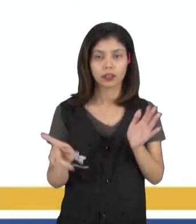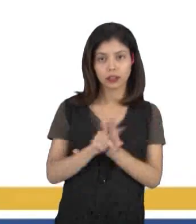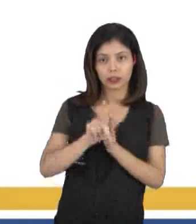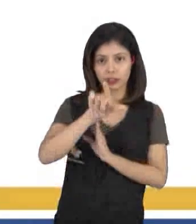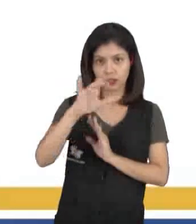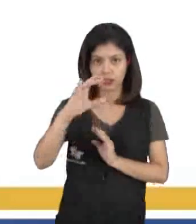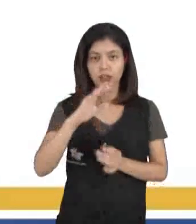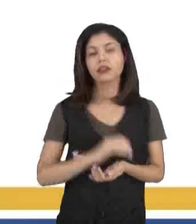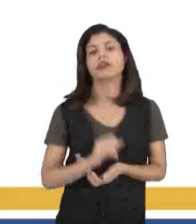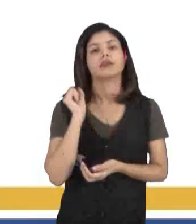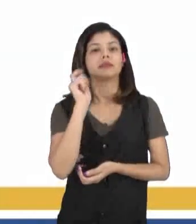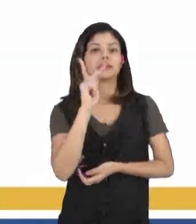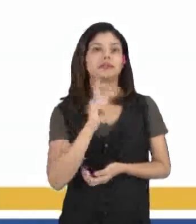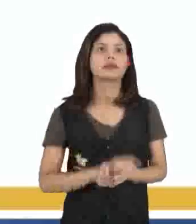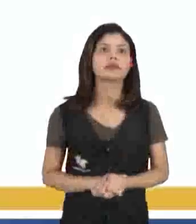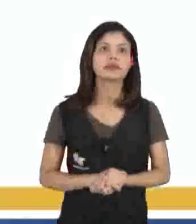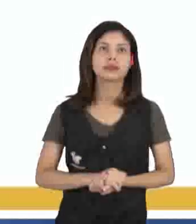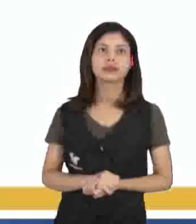classificada, tá certo?